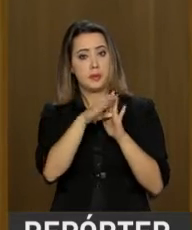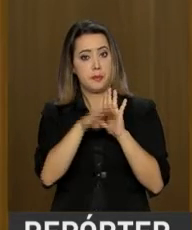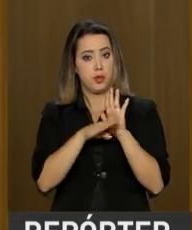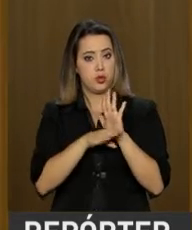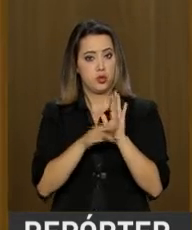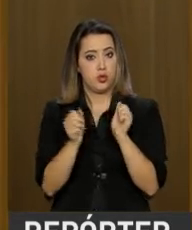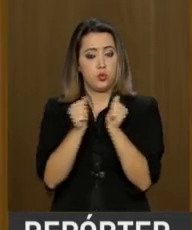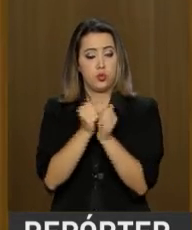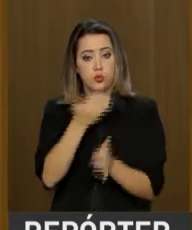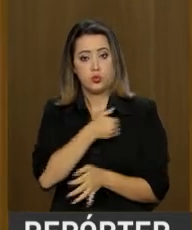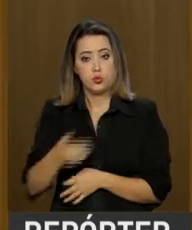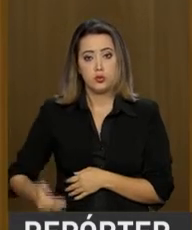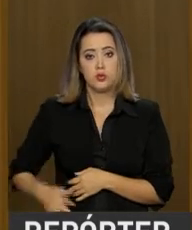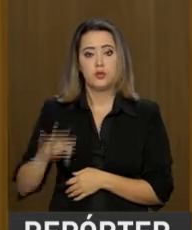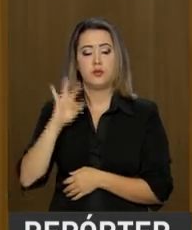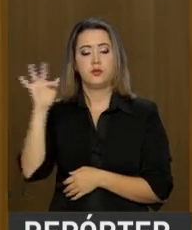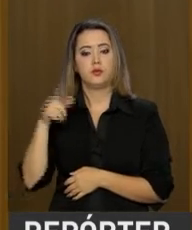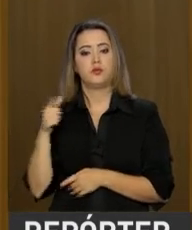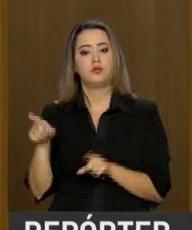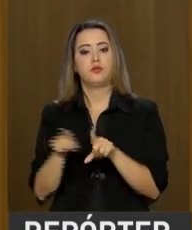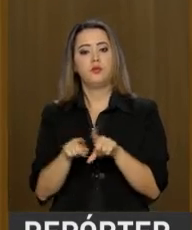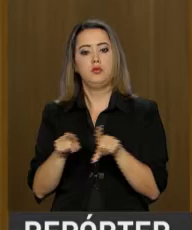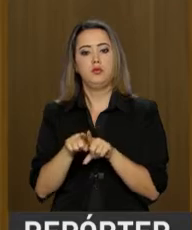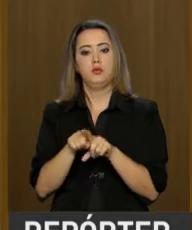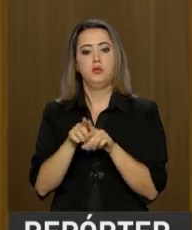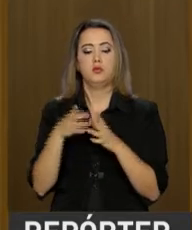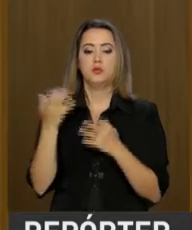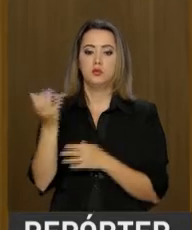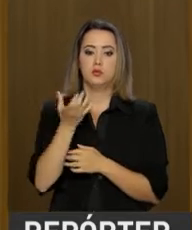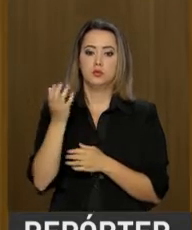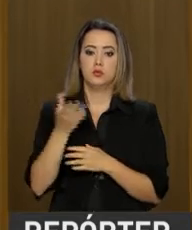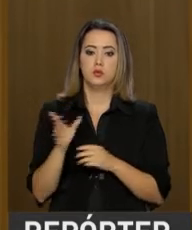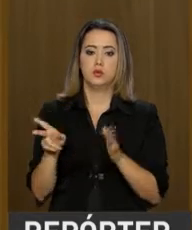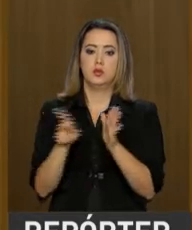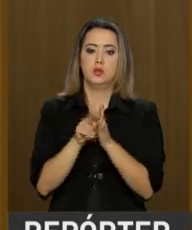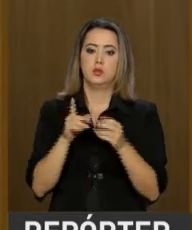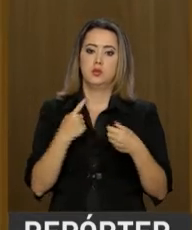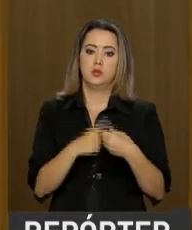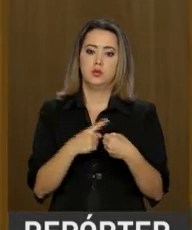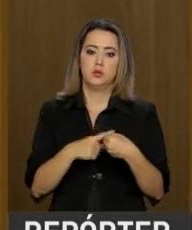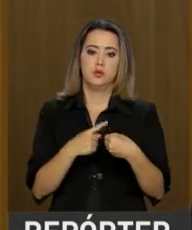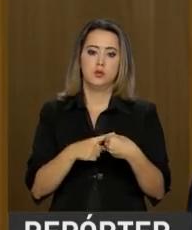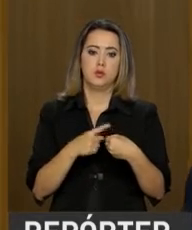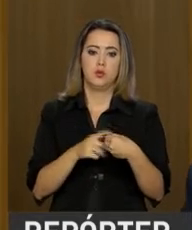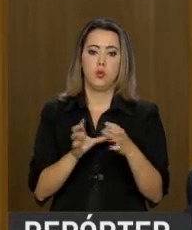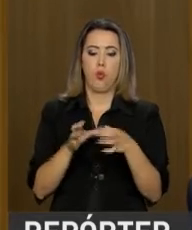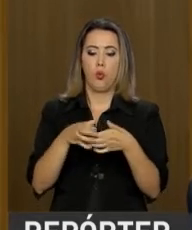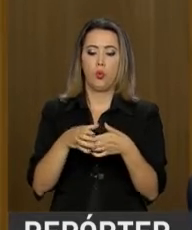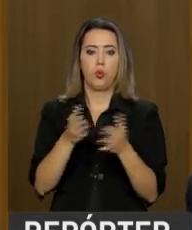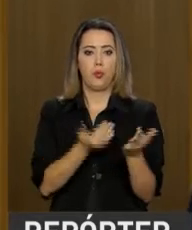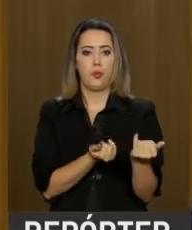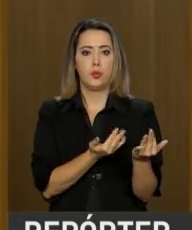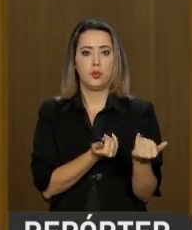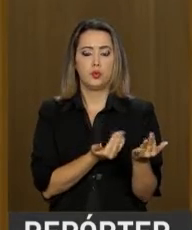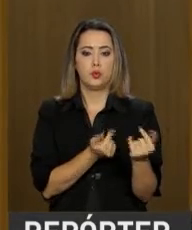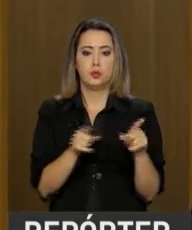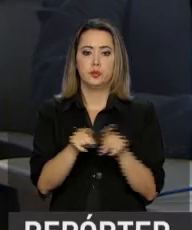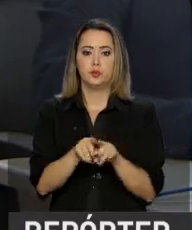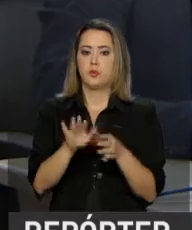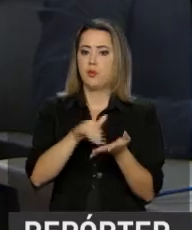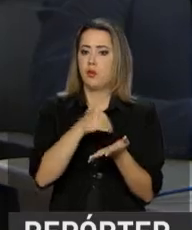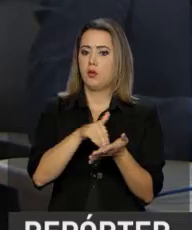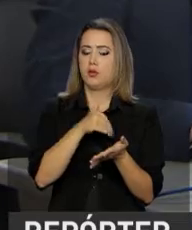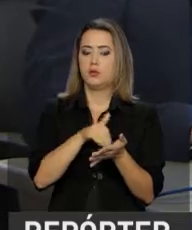nós também exigimos que os municípios tenham na sua estrutura administrativa órgão de juventude seja